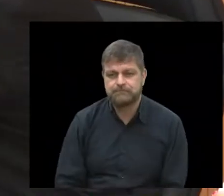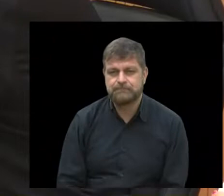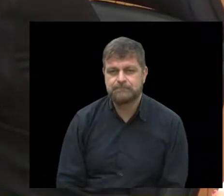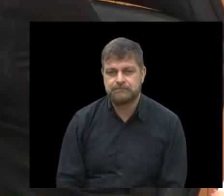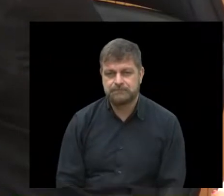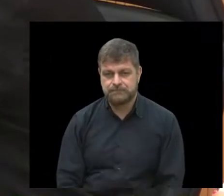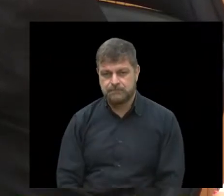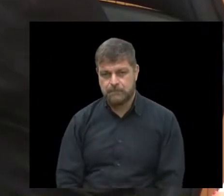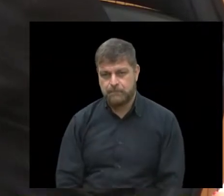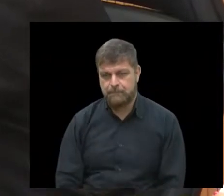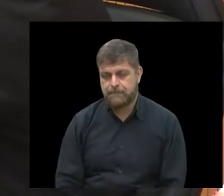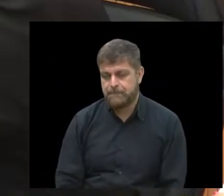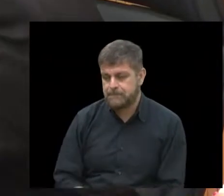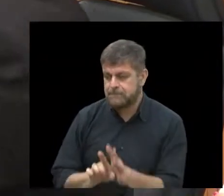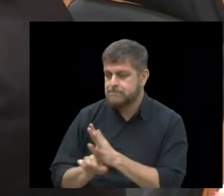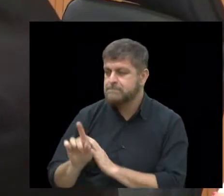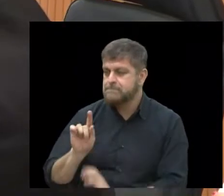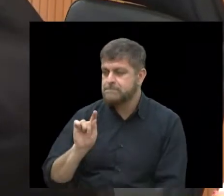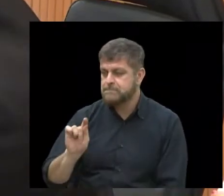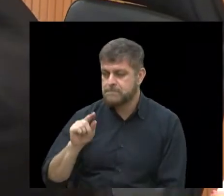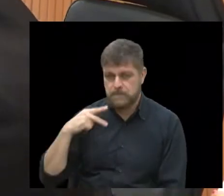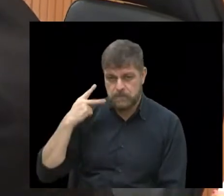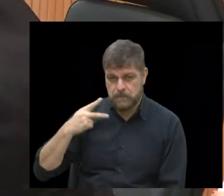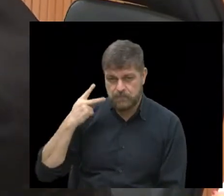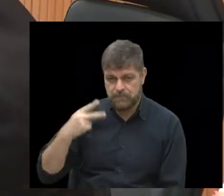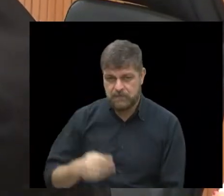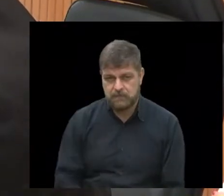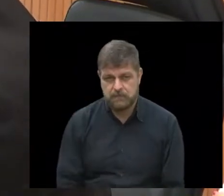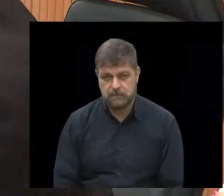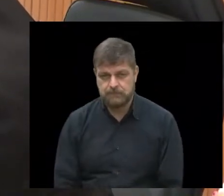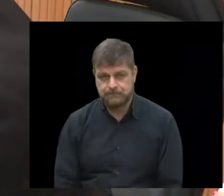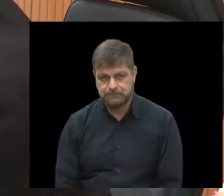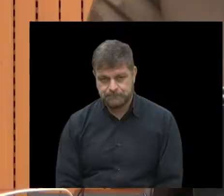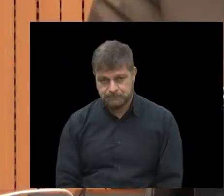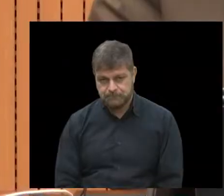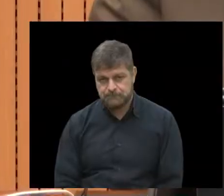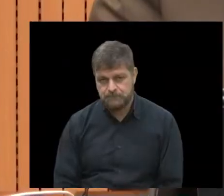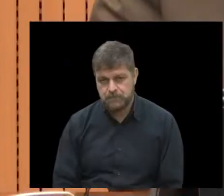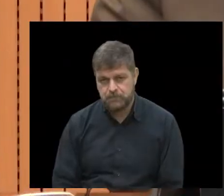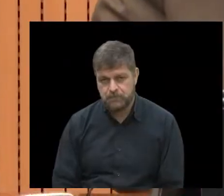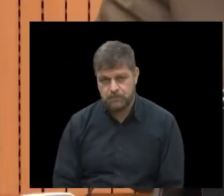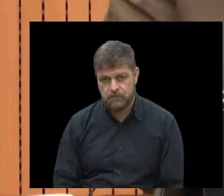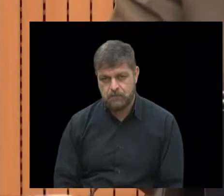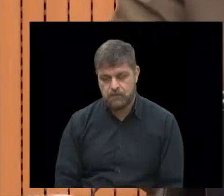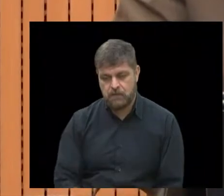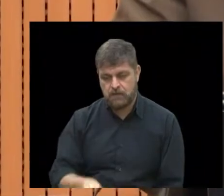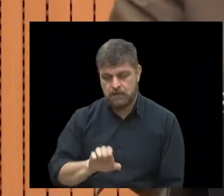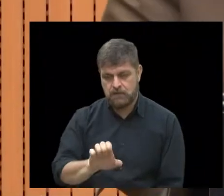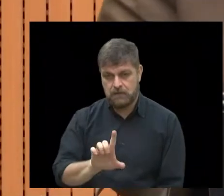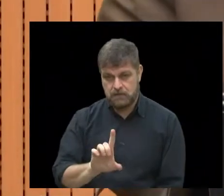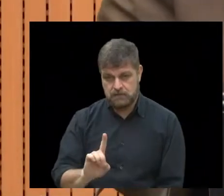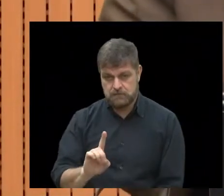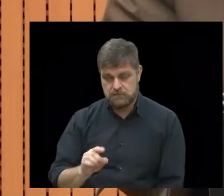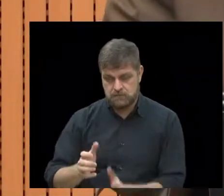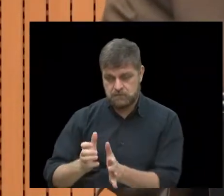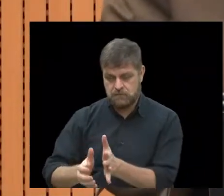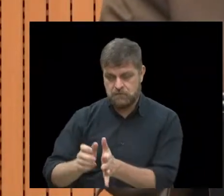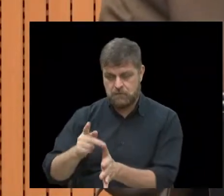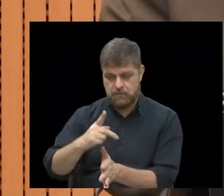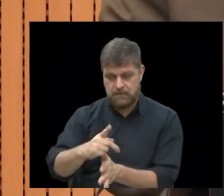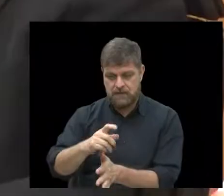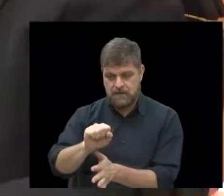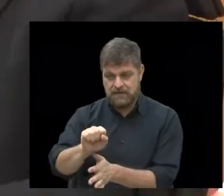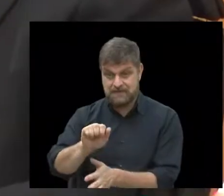Vereador Campos Filho, próximo vereador inscrito. O próximo vereador inscrito é o senhor Edson Ribeiro, do